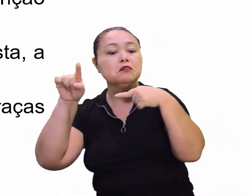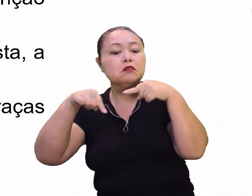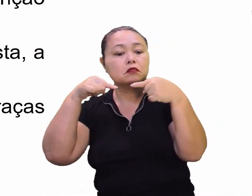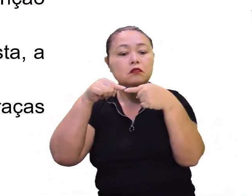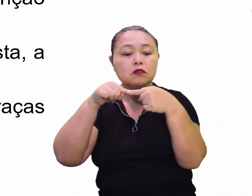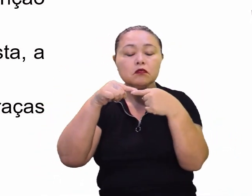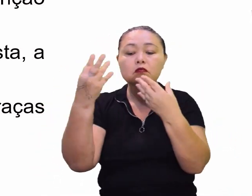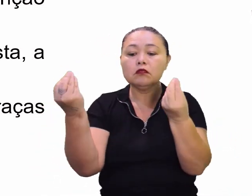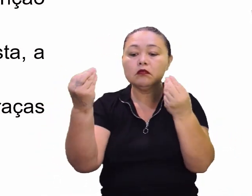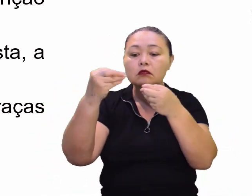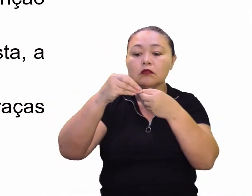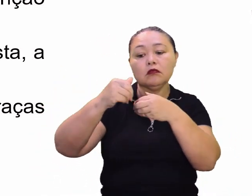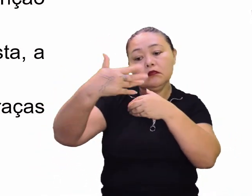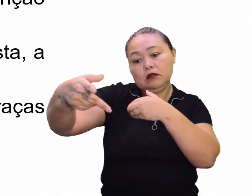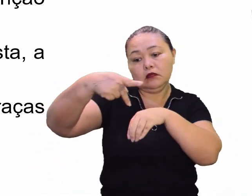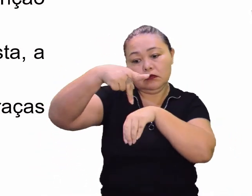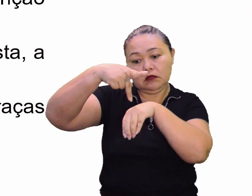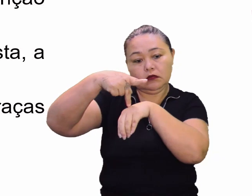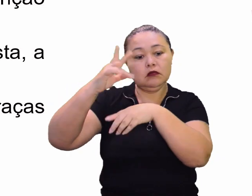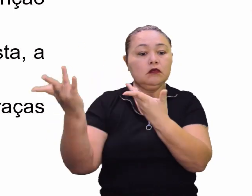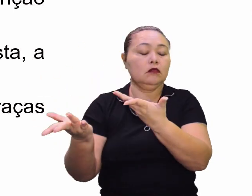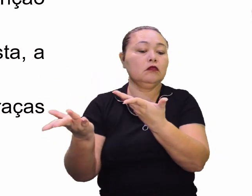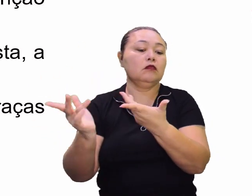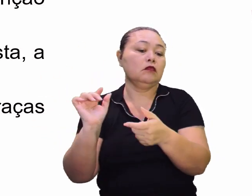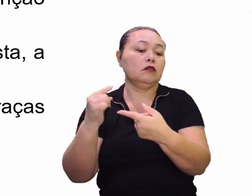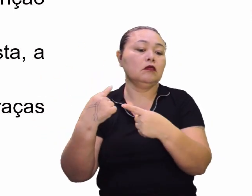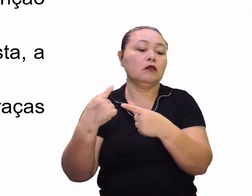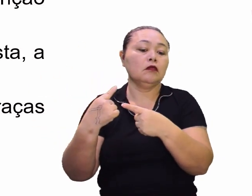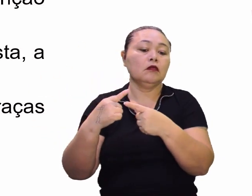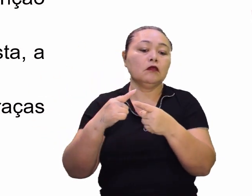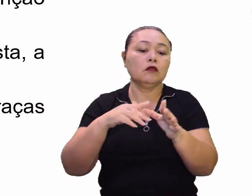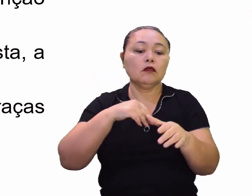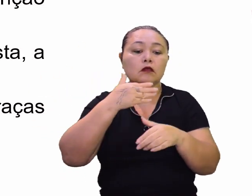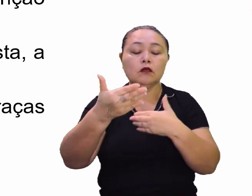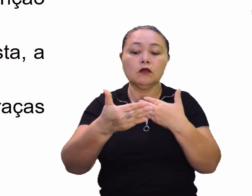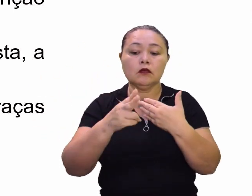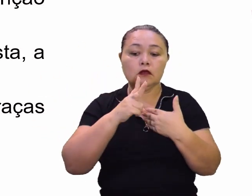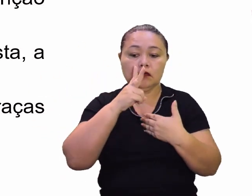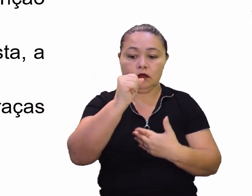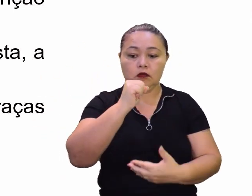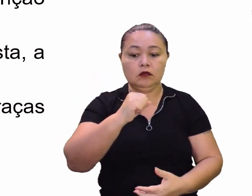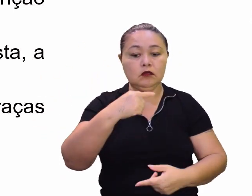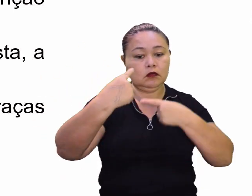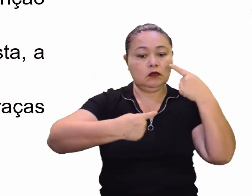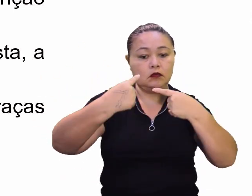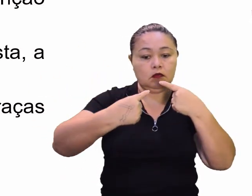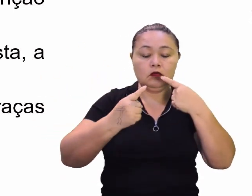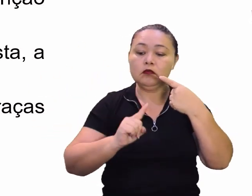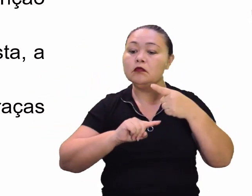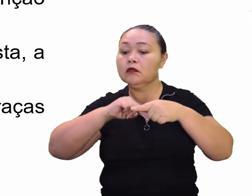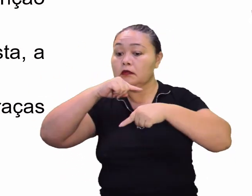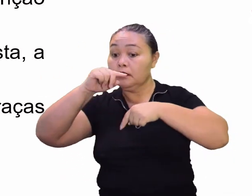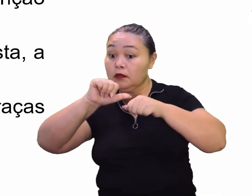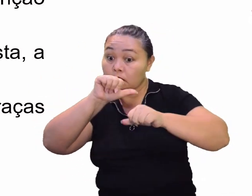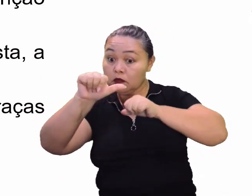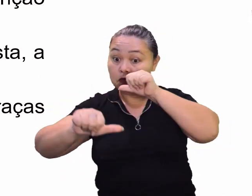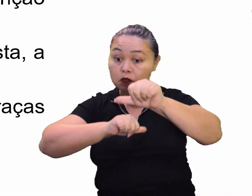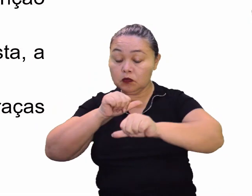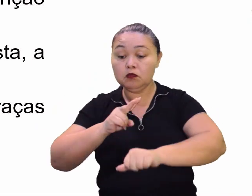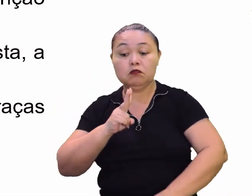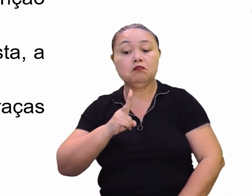das conjunturas externas. D. Passou de força política à força